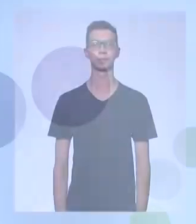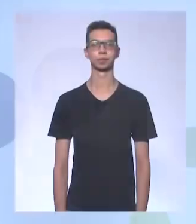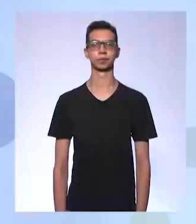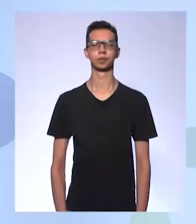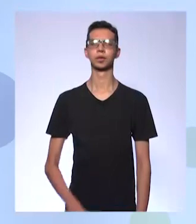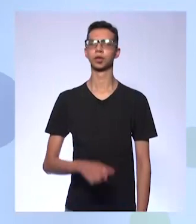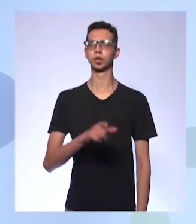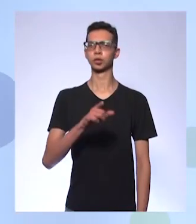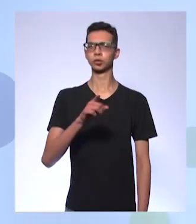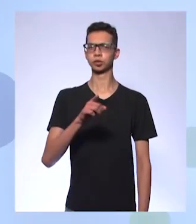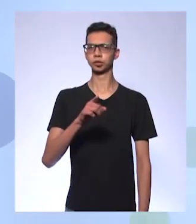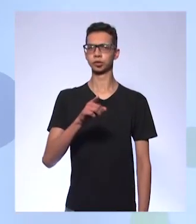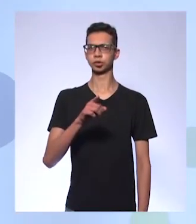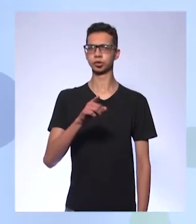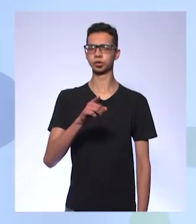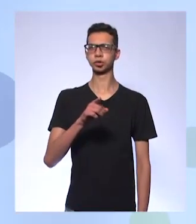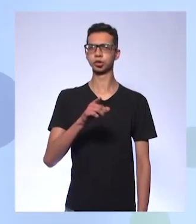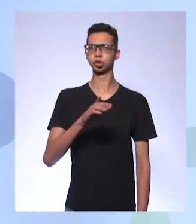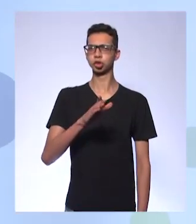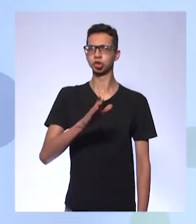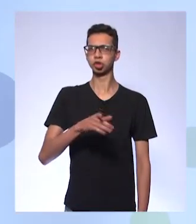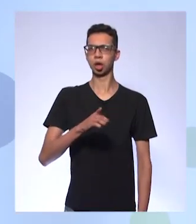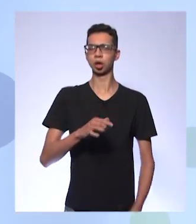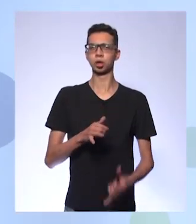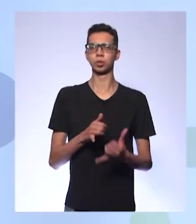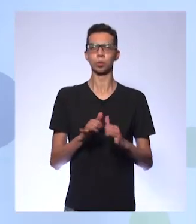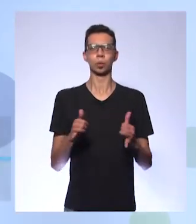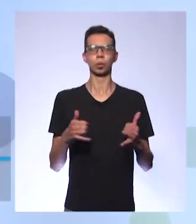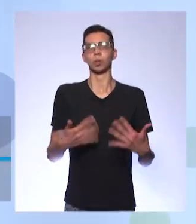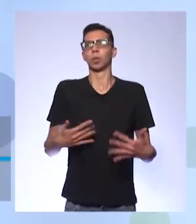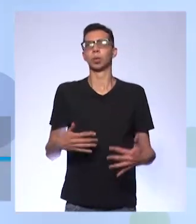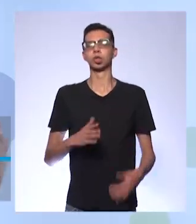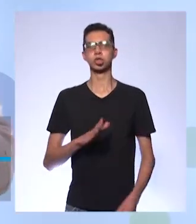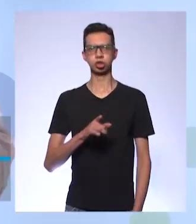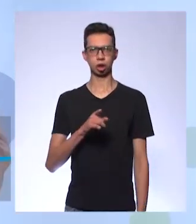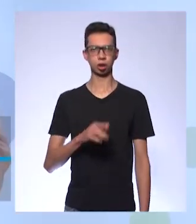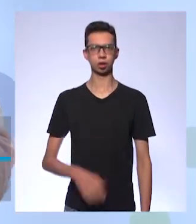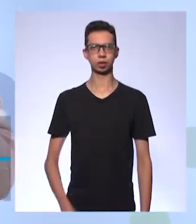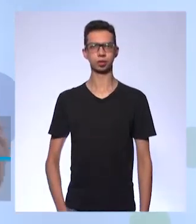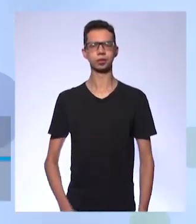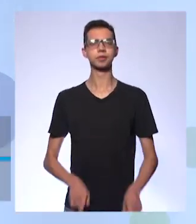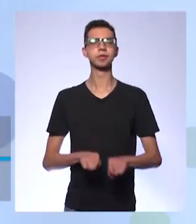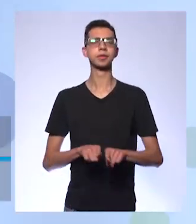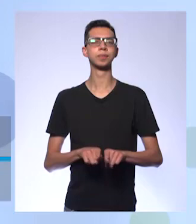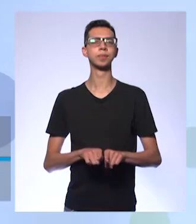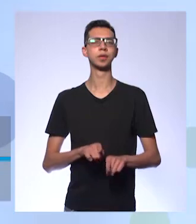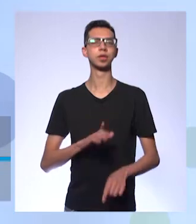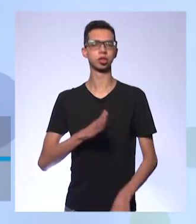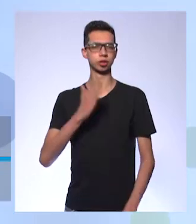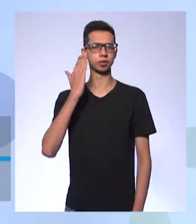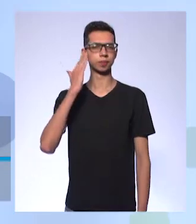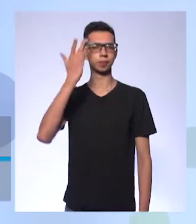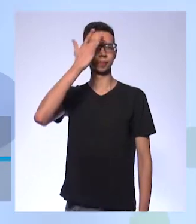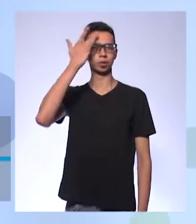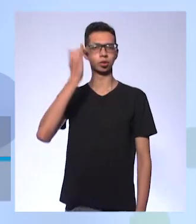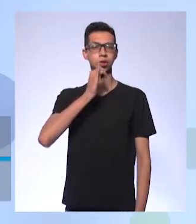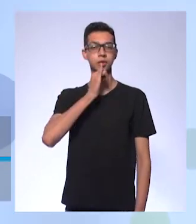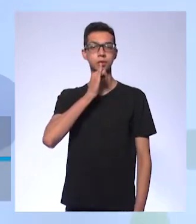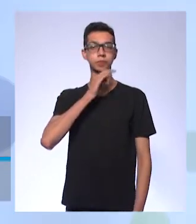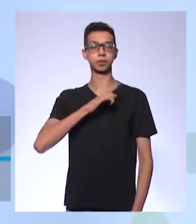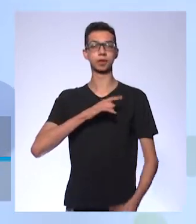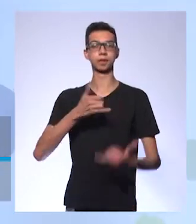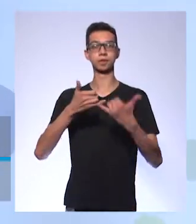Você já tomou um choque elétrico? Já ouviu falar de pessoas que ficaram grudadas no